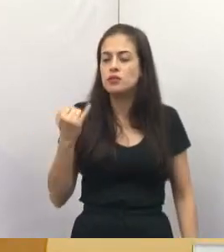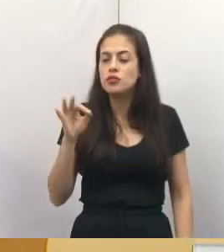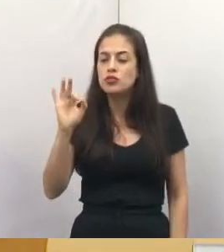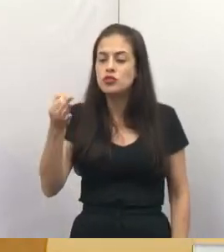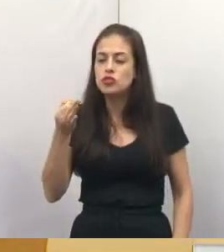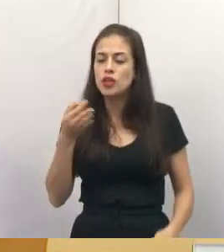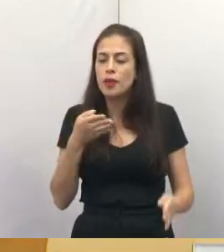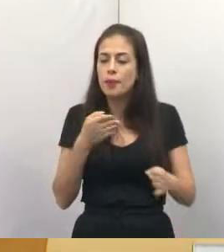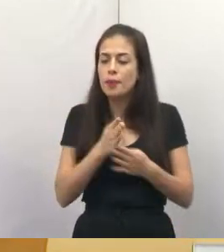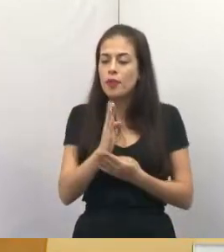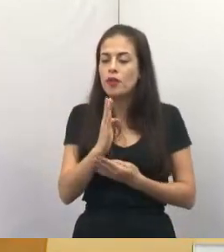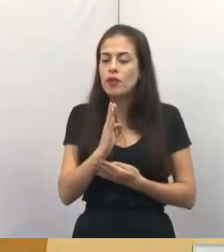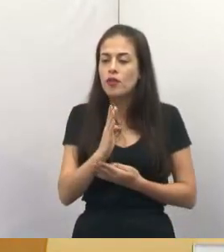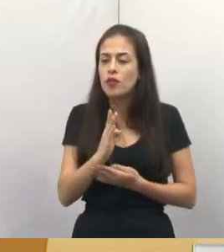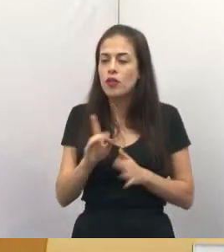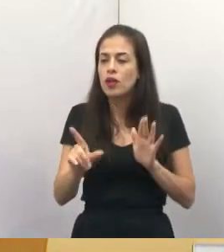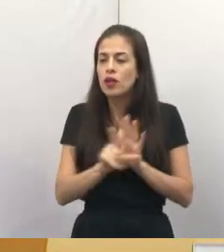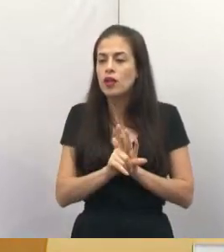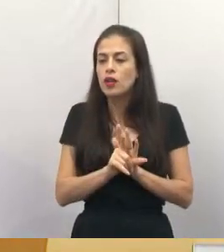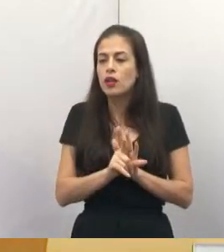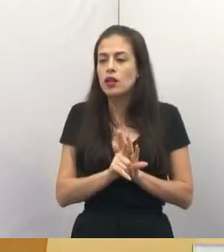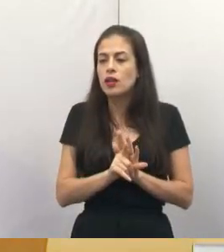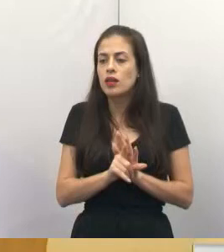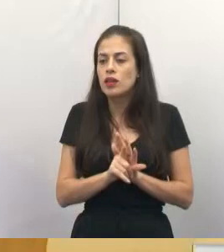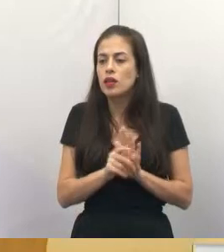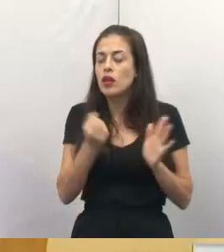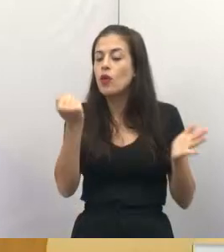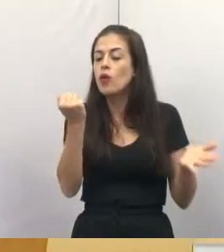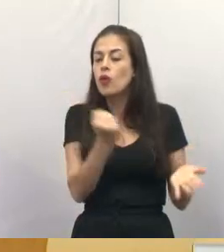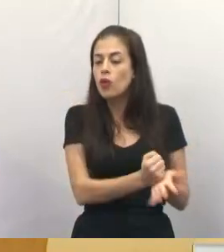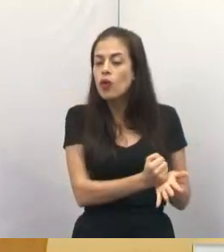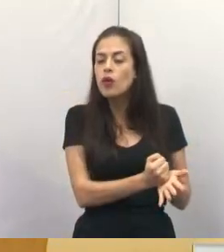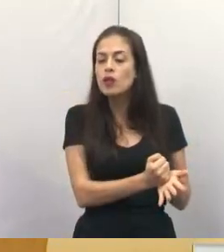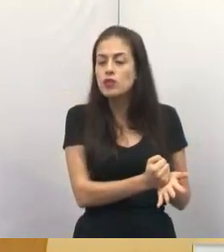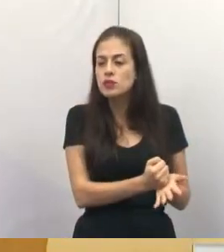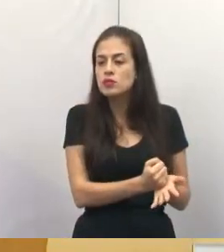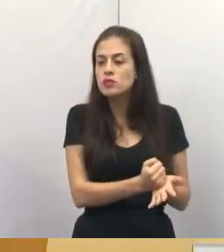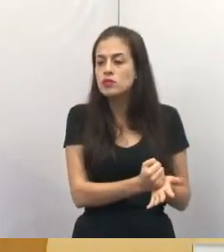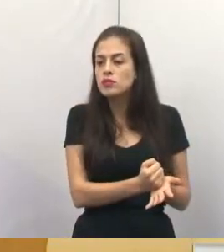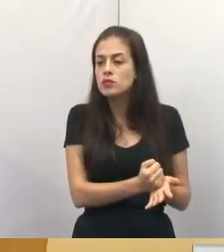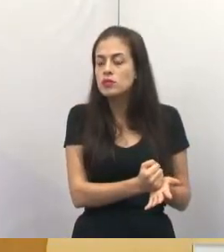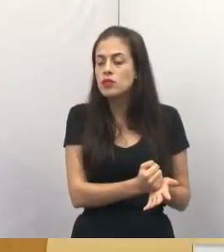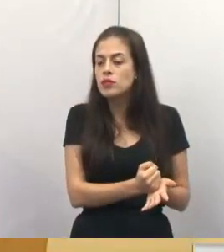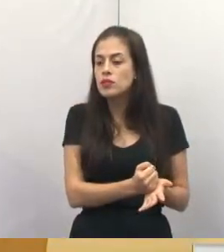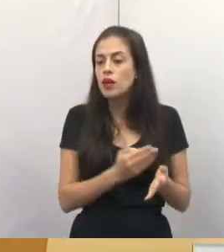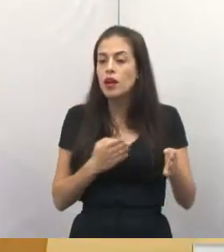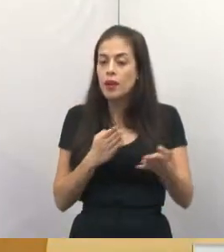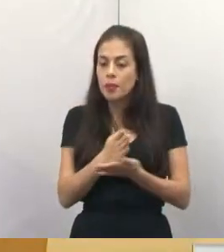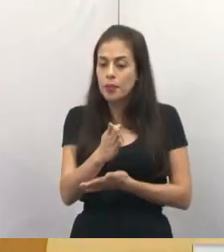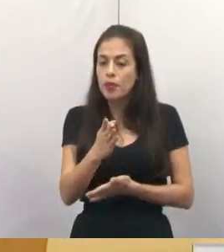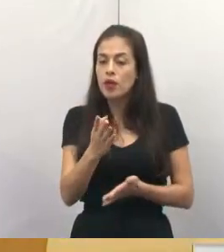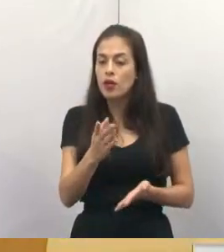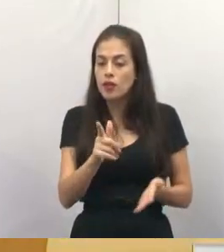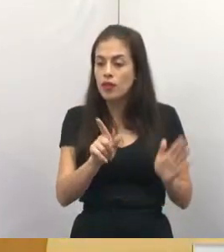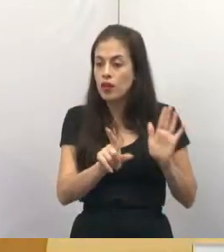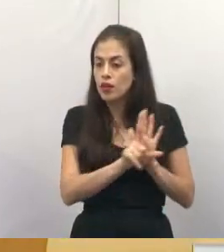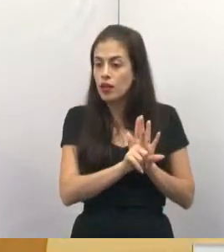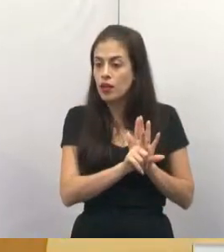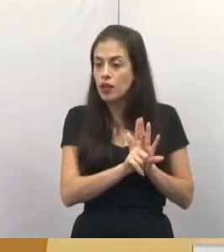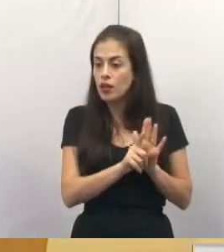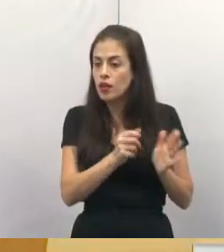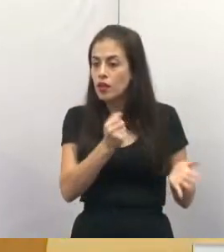no município que os cartórios, é inacreditável, a gente aprova uma lei municipal e o cartório